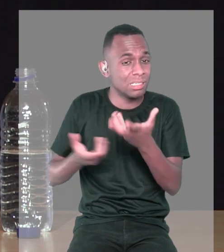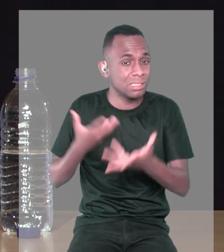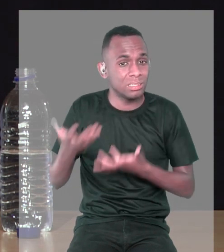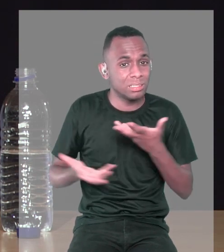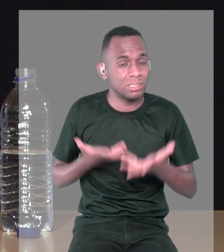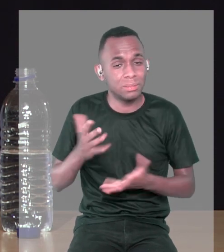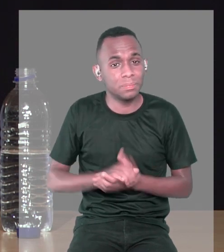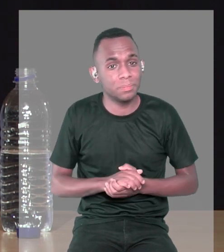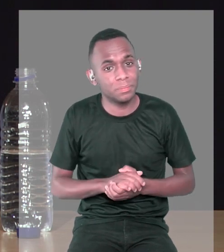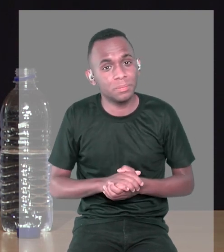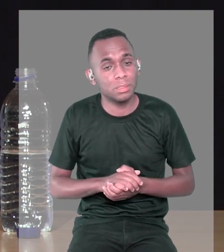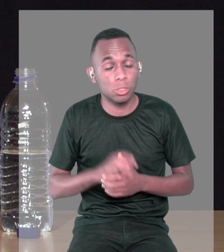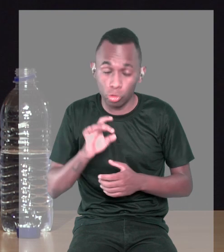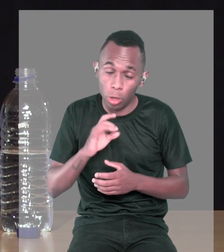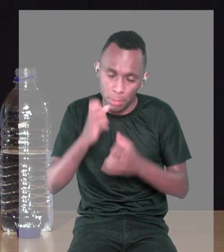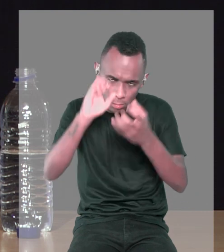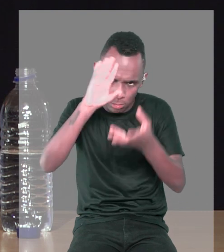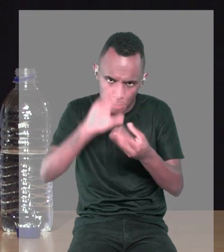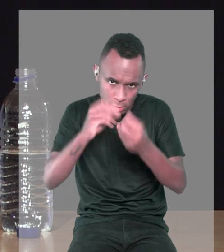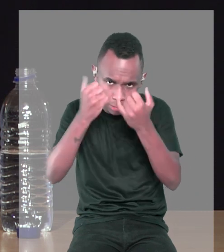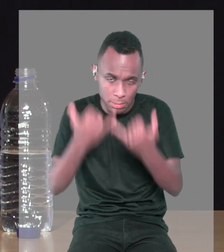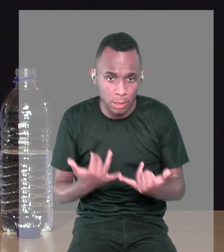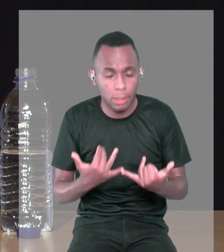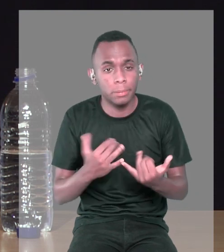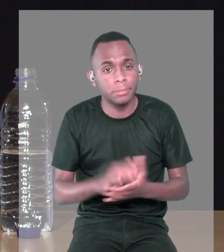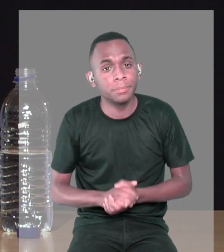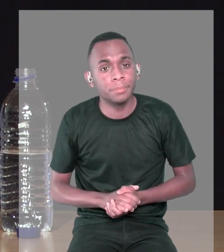é evidentemente compreensível isso.